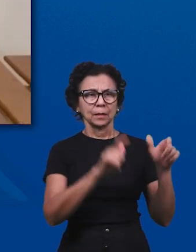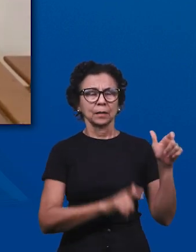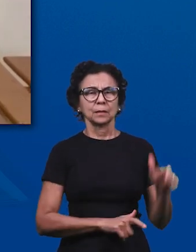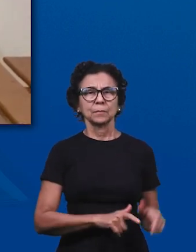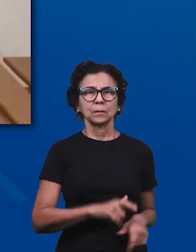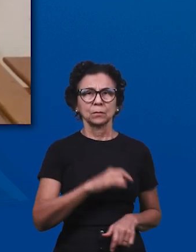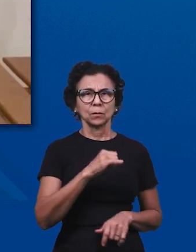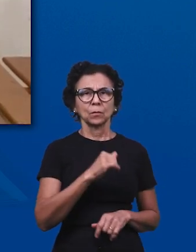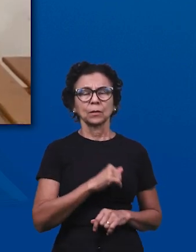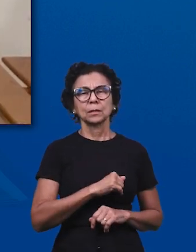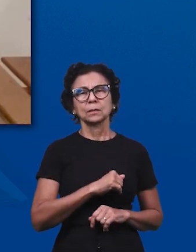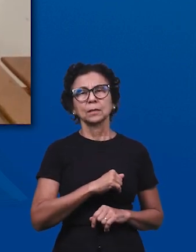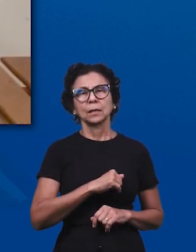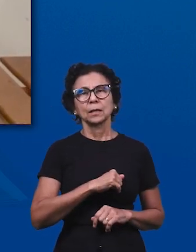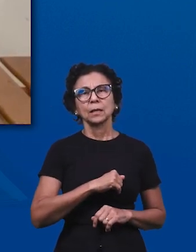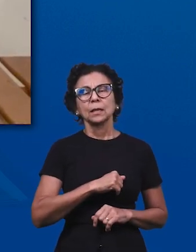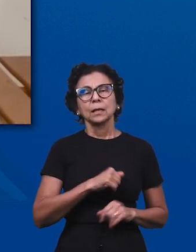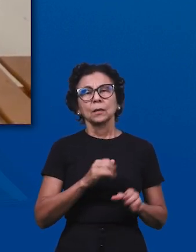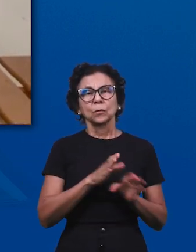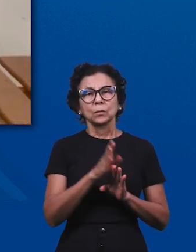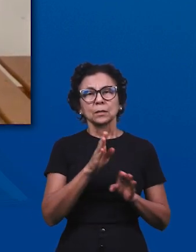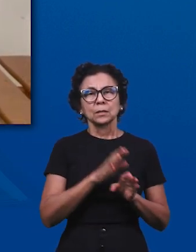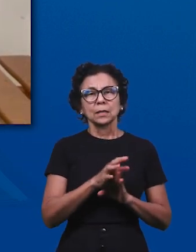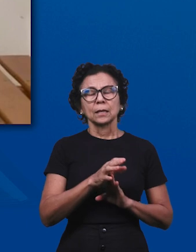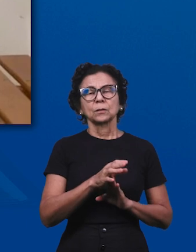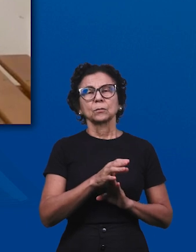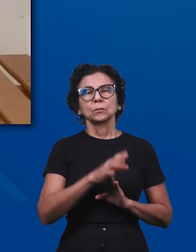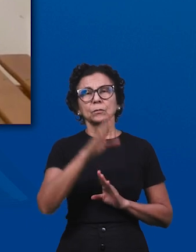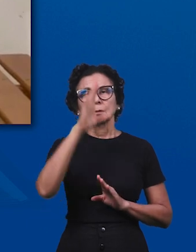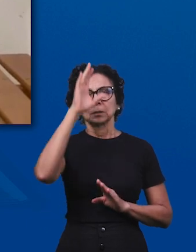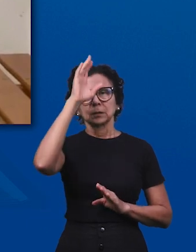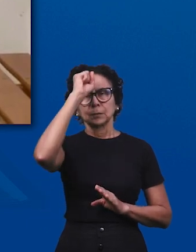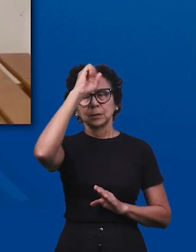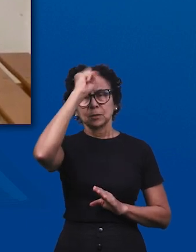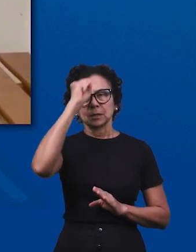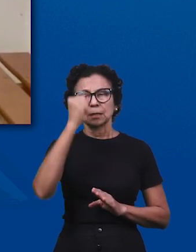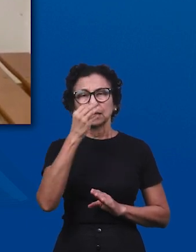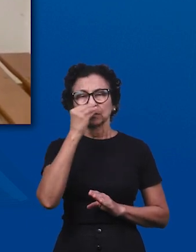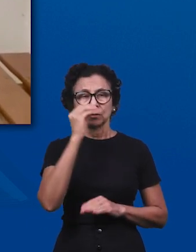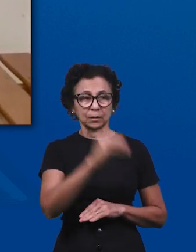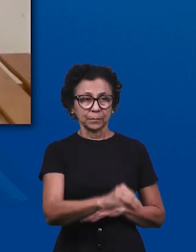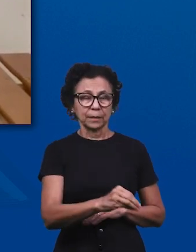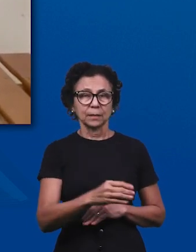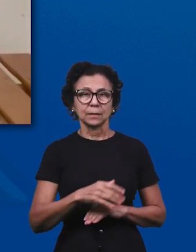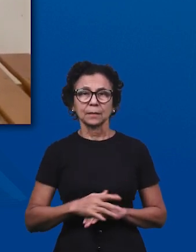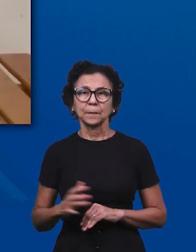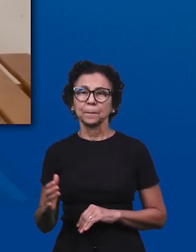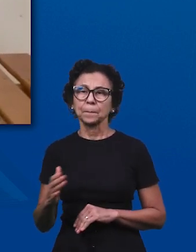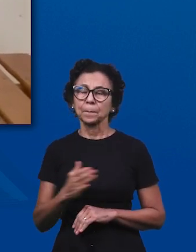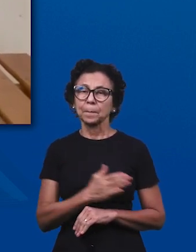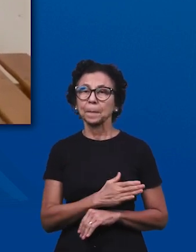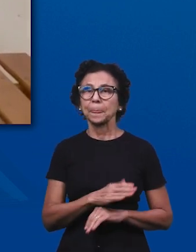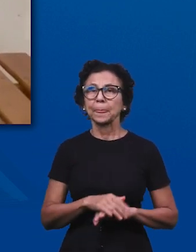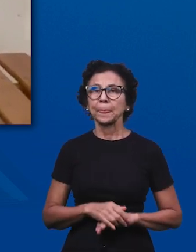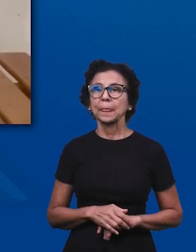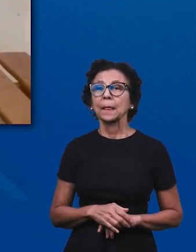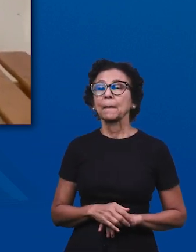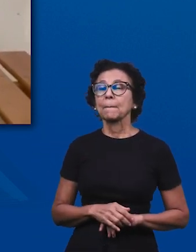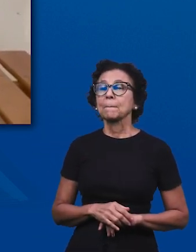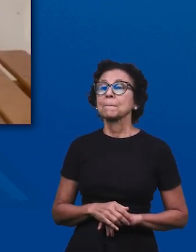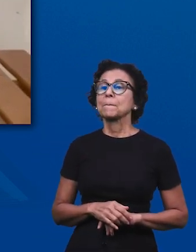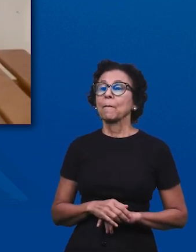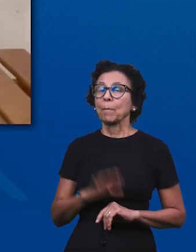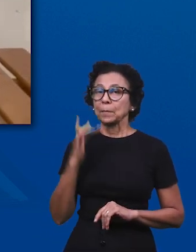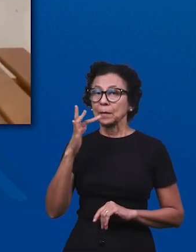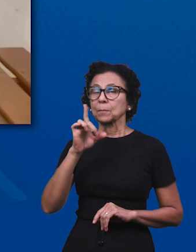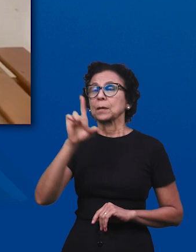sabedoria e a instrução. E em Eclesiastes 12:13 diz: de tudo que se tem ouvido, o fim